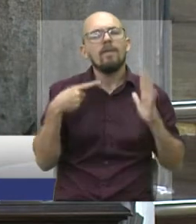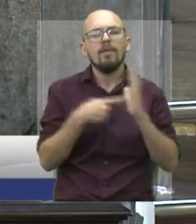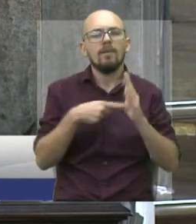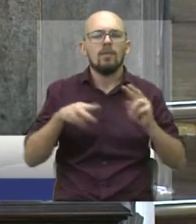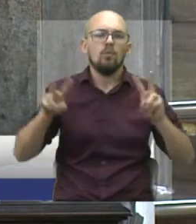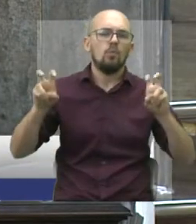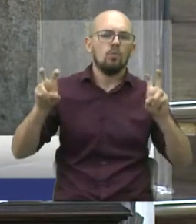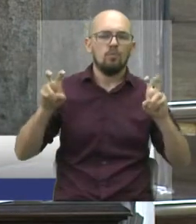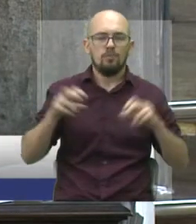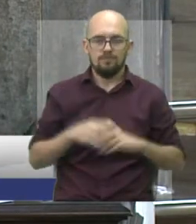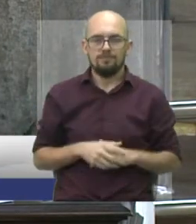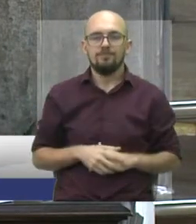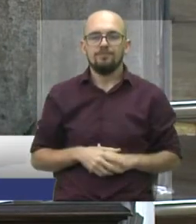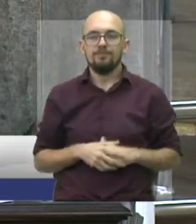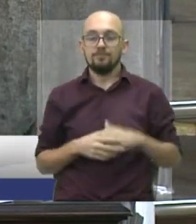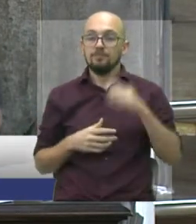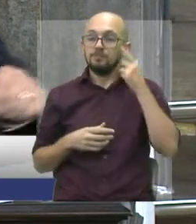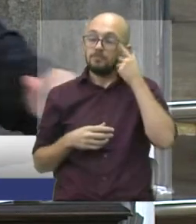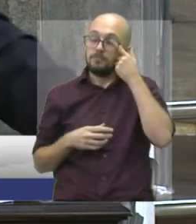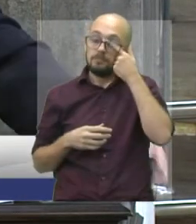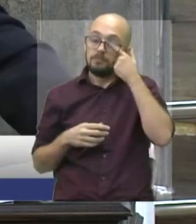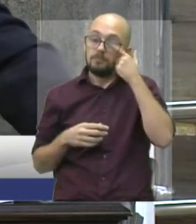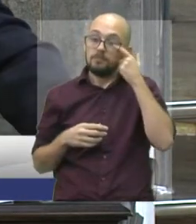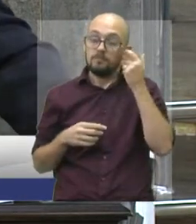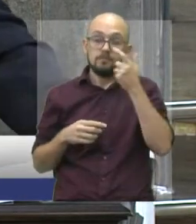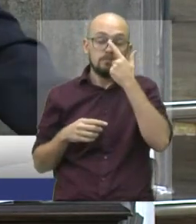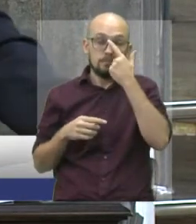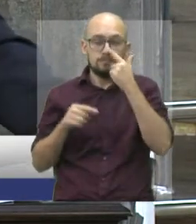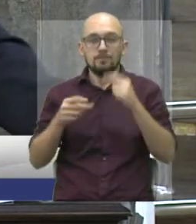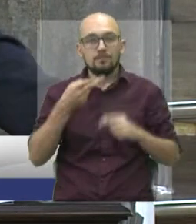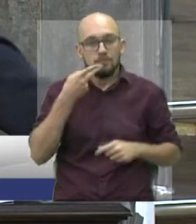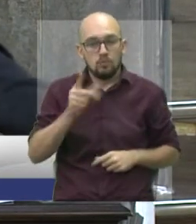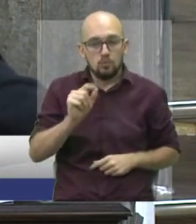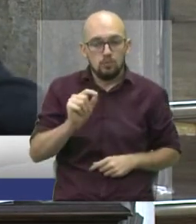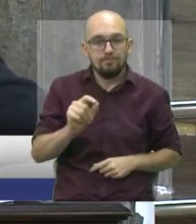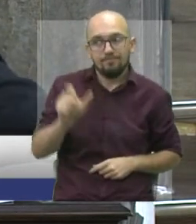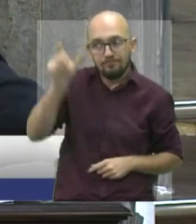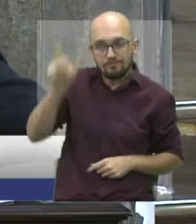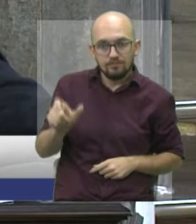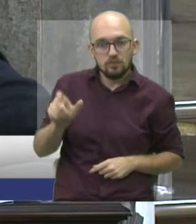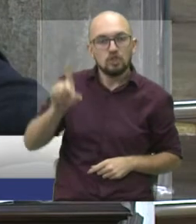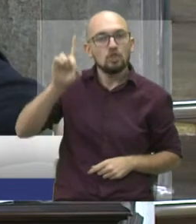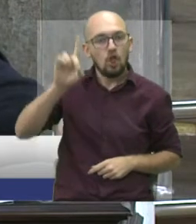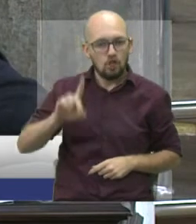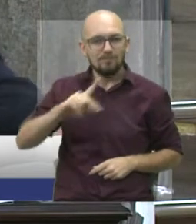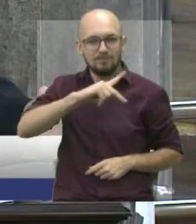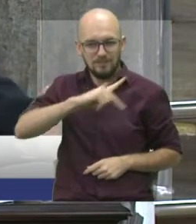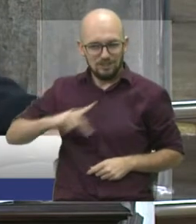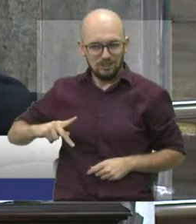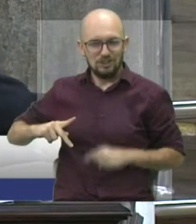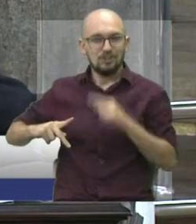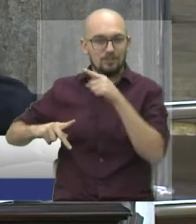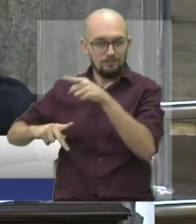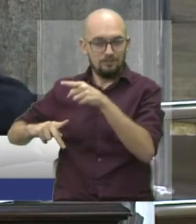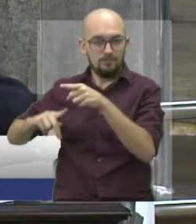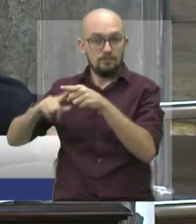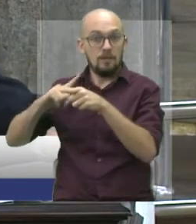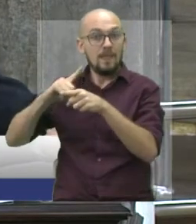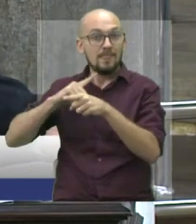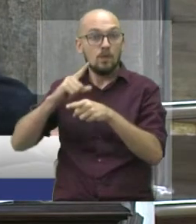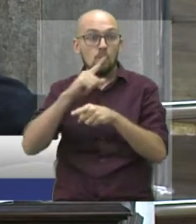Na denúncia fala que o diretor-presidente tem uma empresa que presta